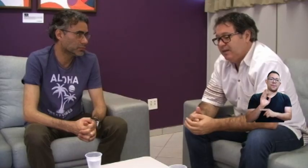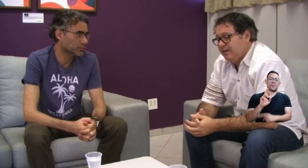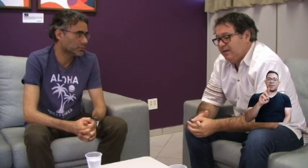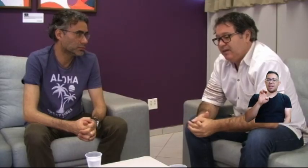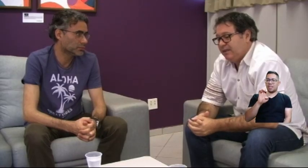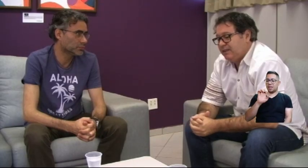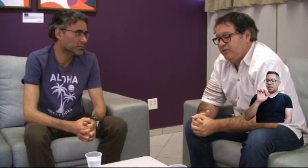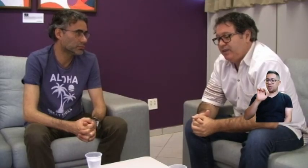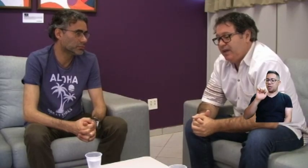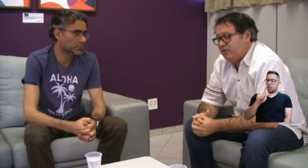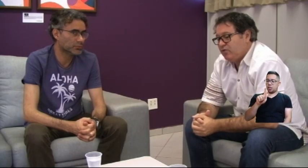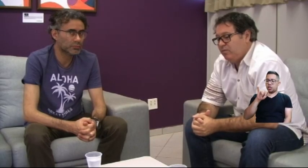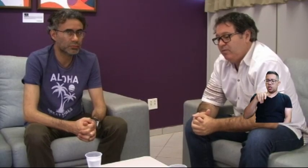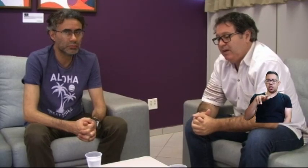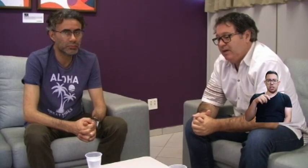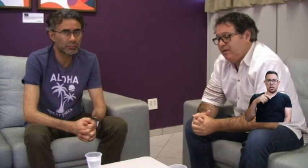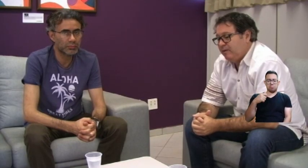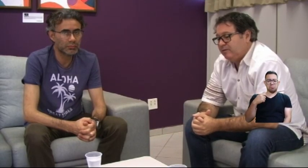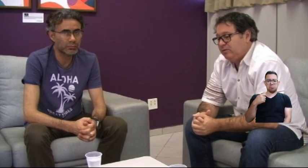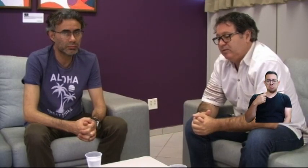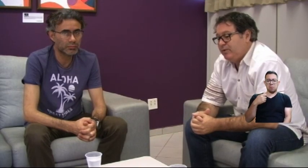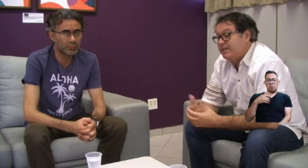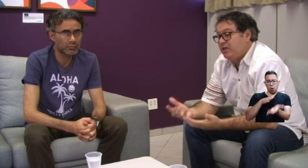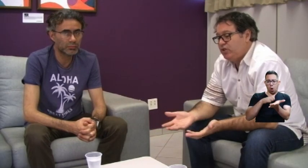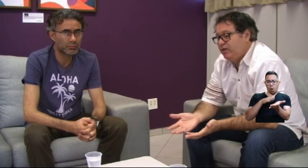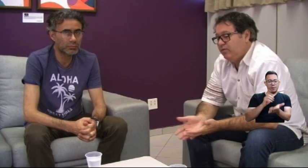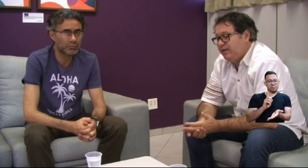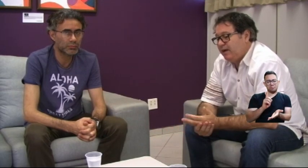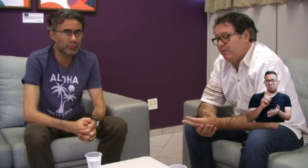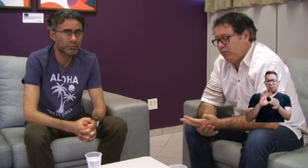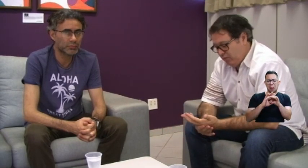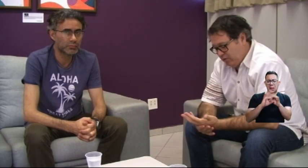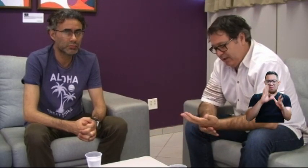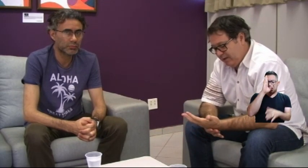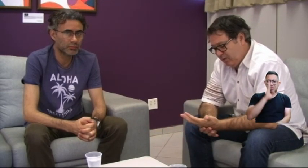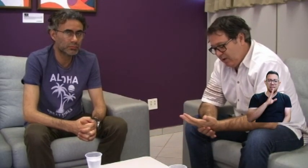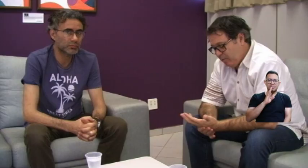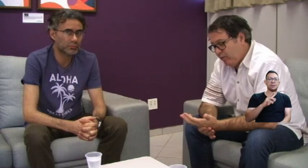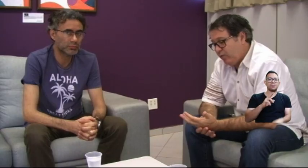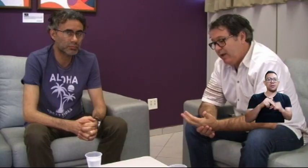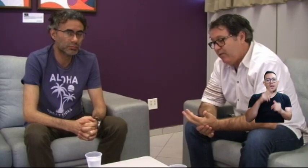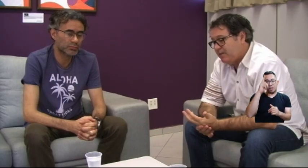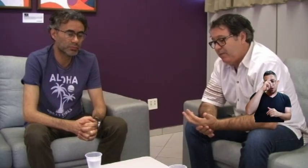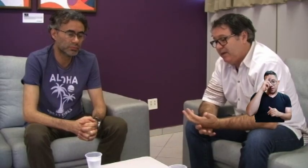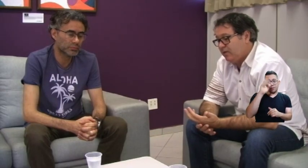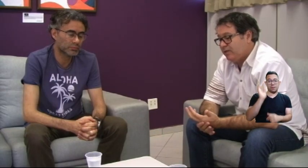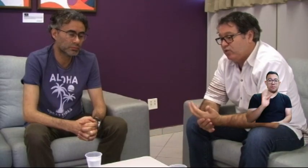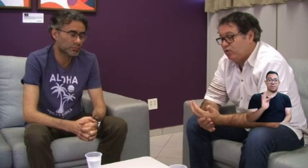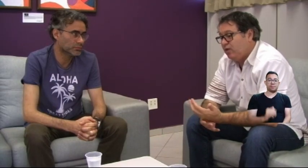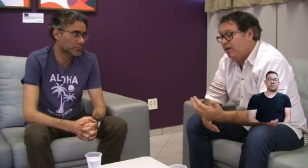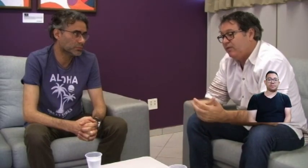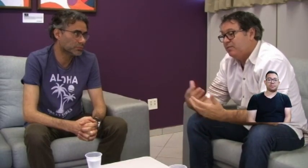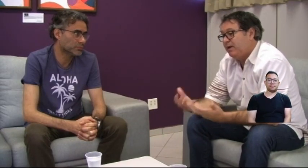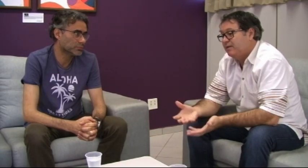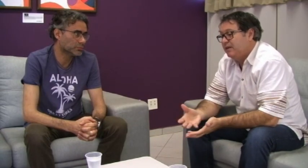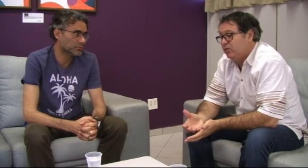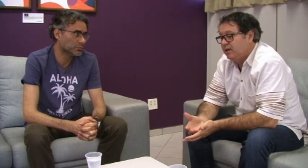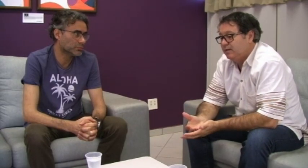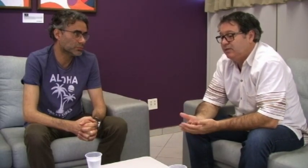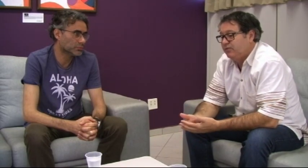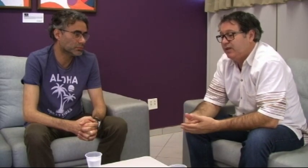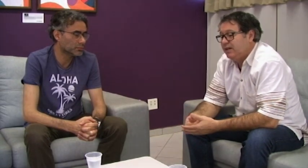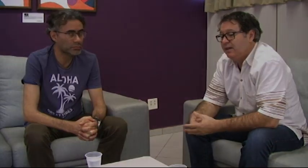essa atividade como um incentivo ali da Gramofone, né? Então a Gramofone, ela faz parte da nossa história, faz parte